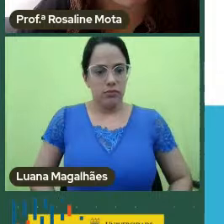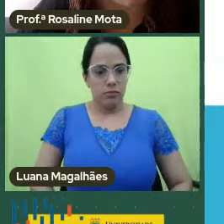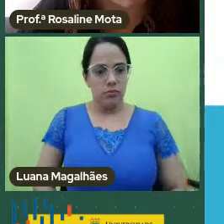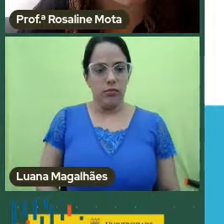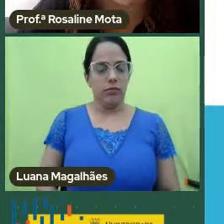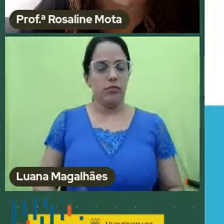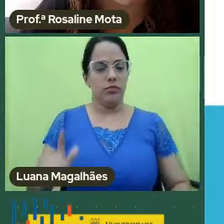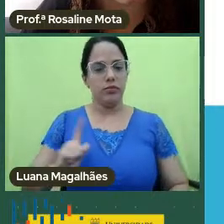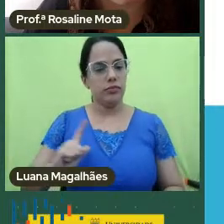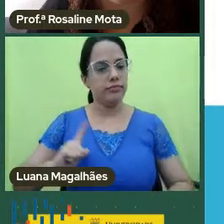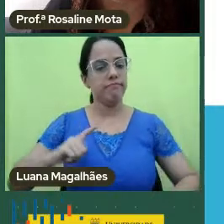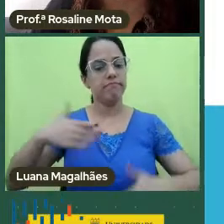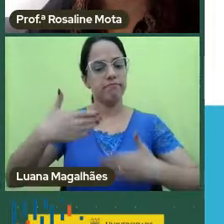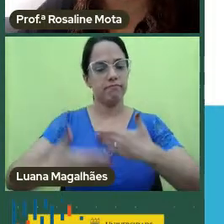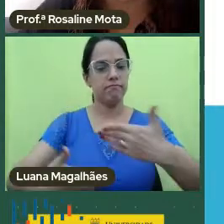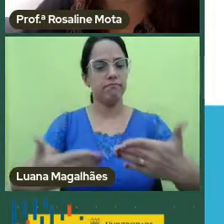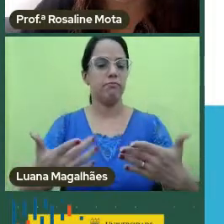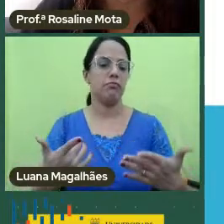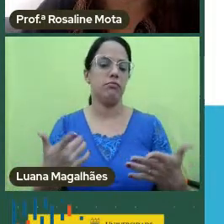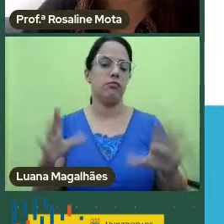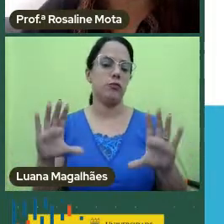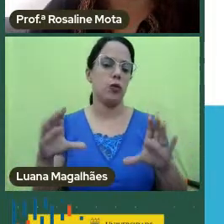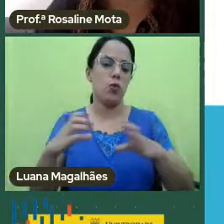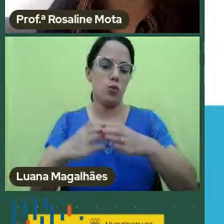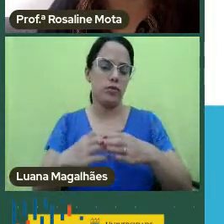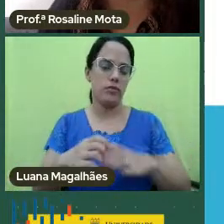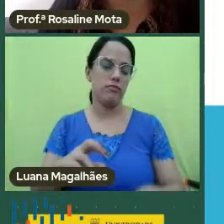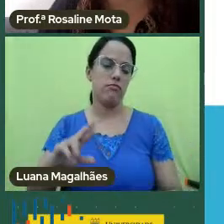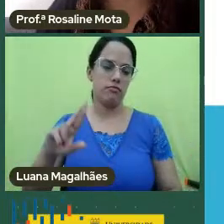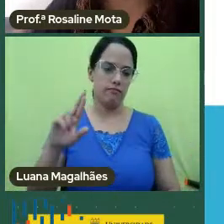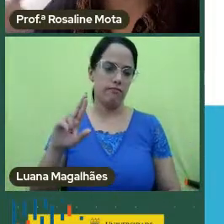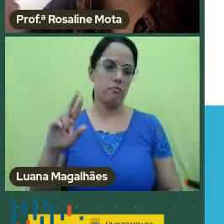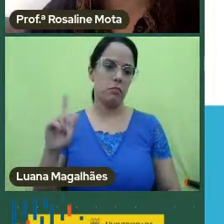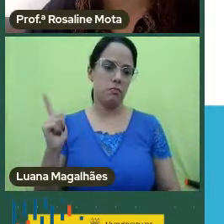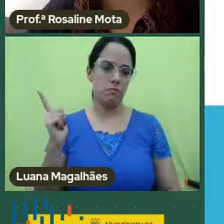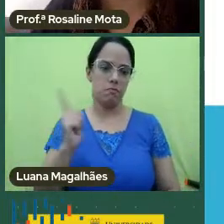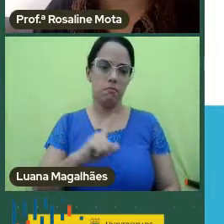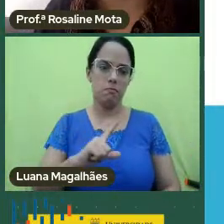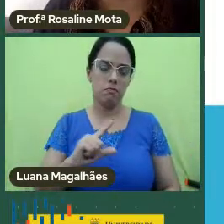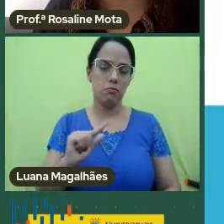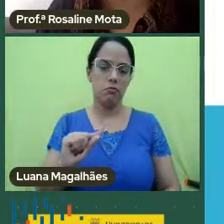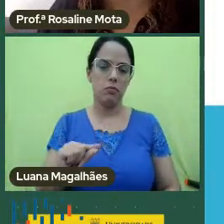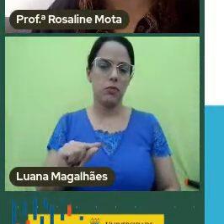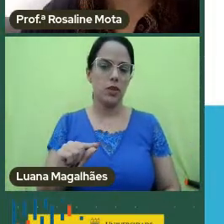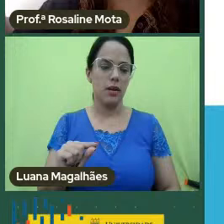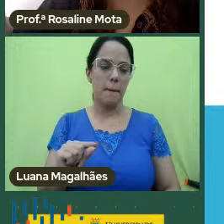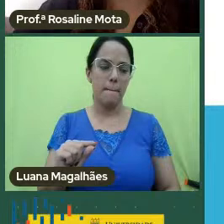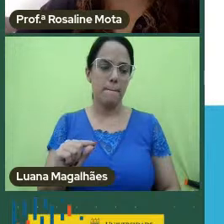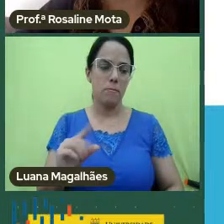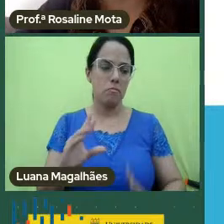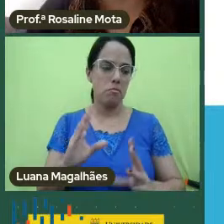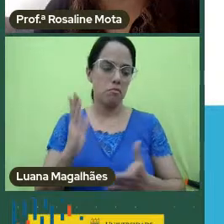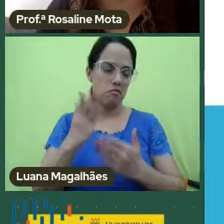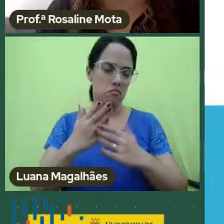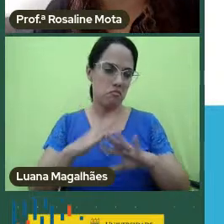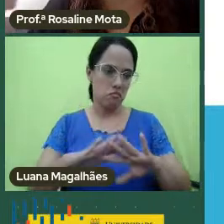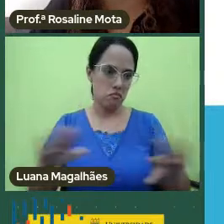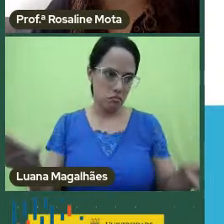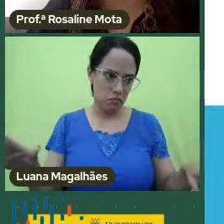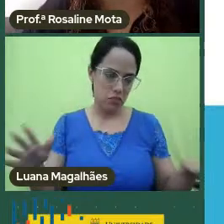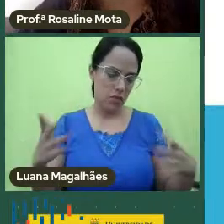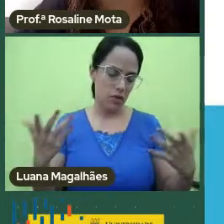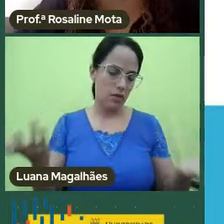todo um trâmite que as comissões devem seguir para realmente não só eliminar, mas não